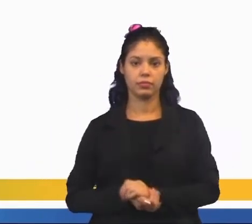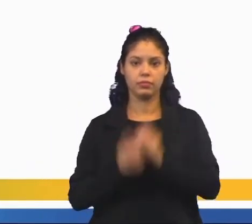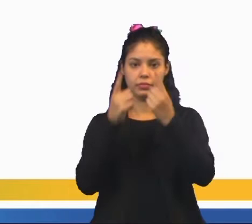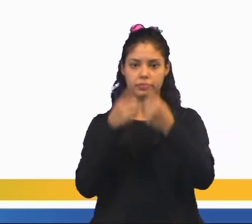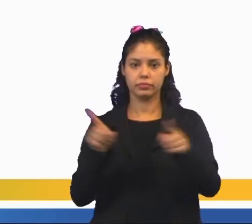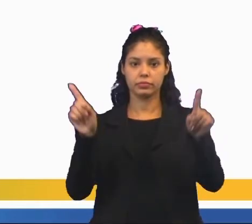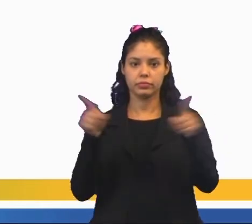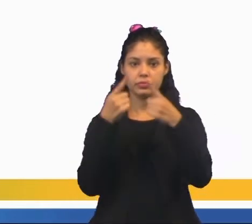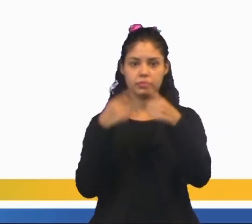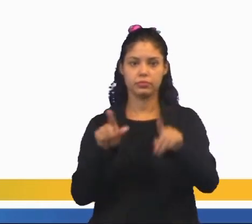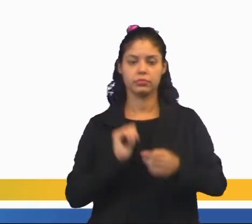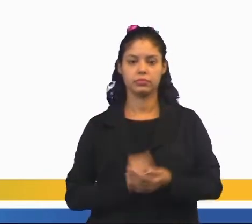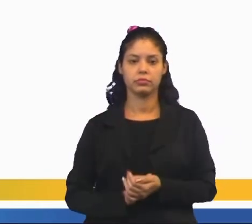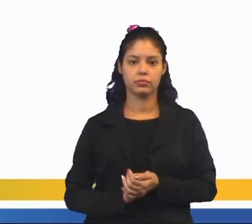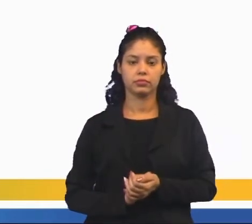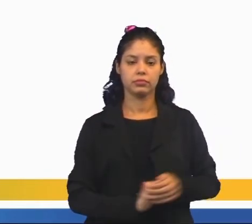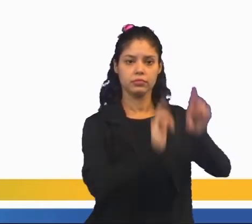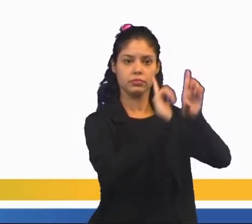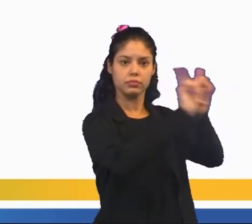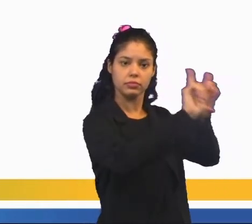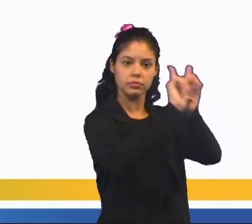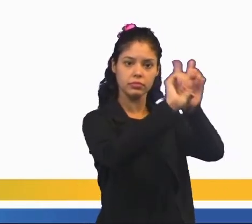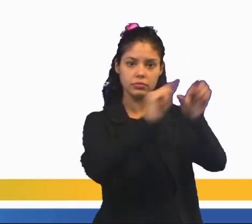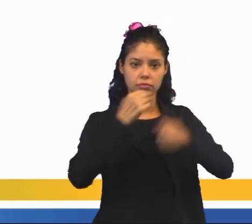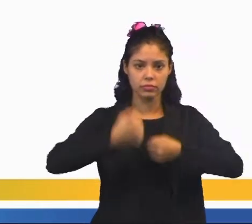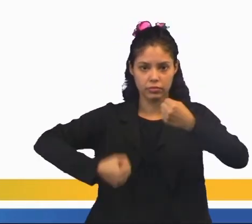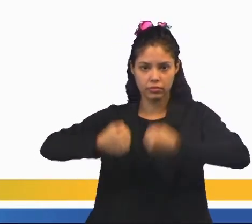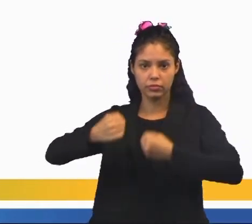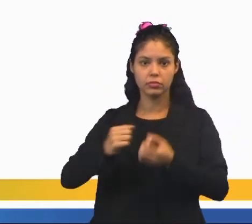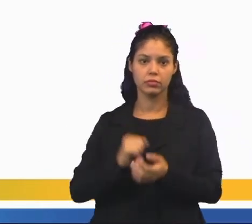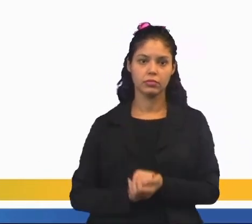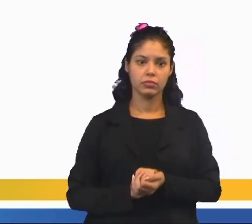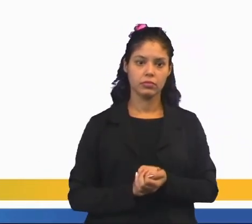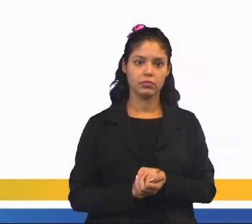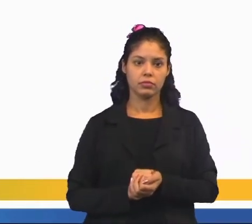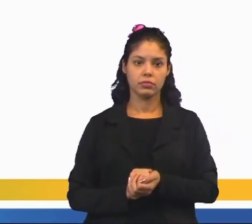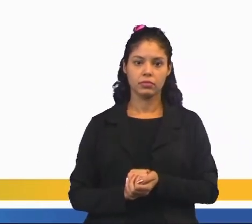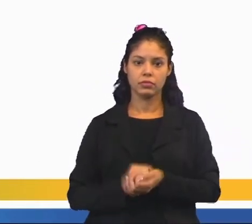todas as letras de músicas, placas de carros,